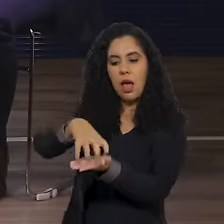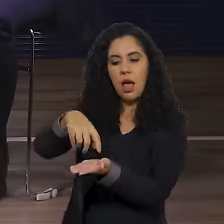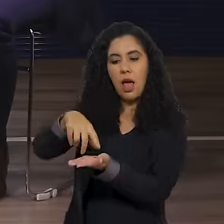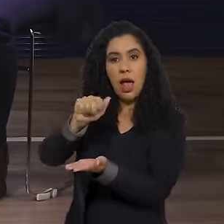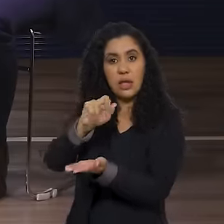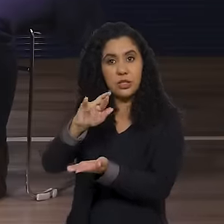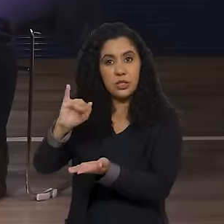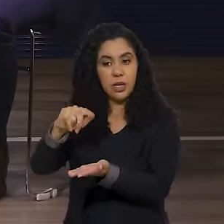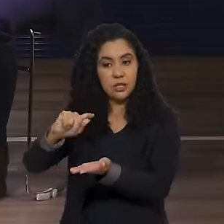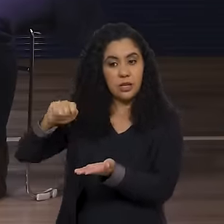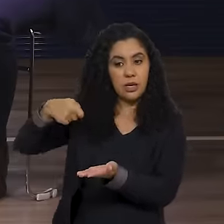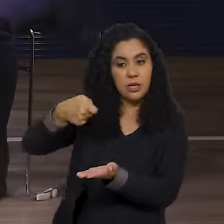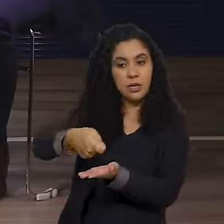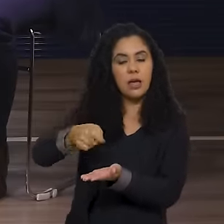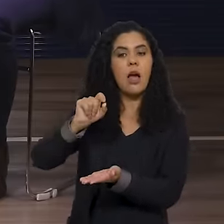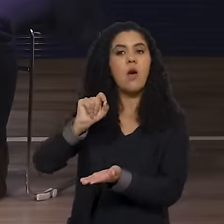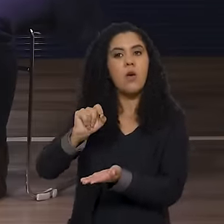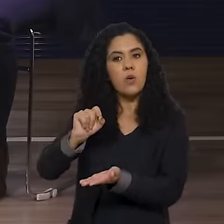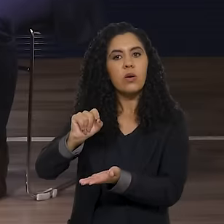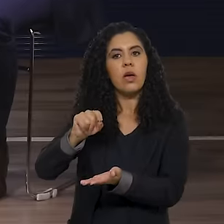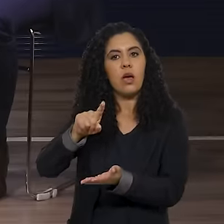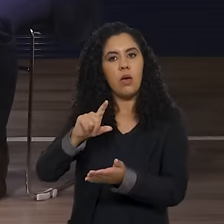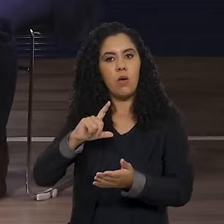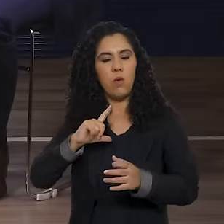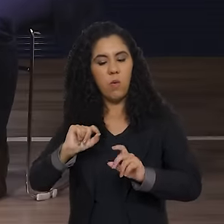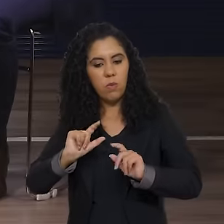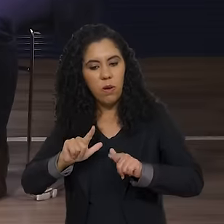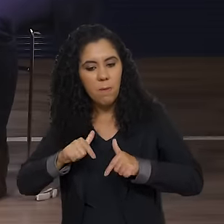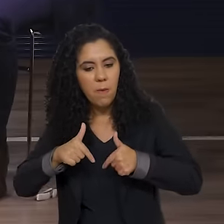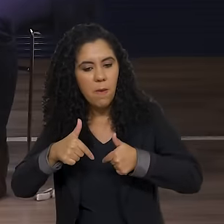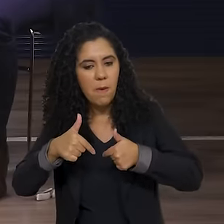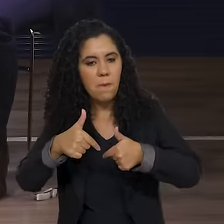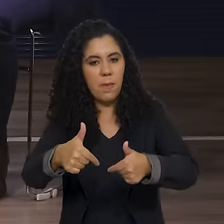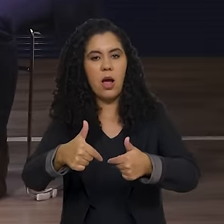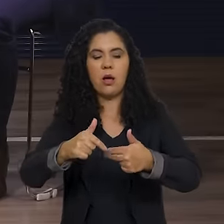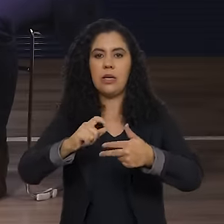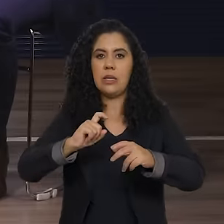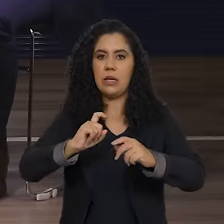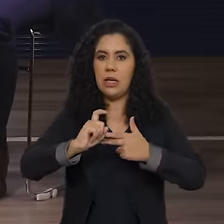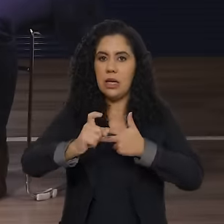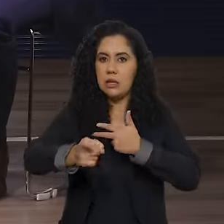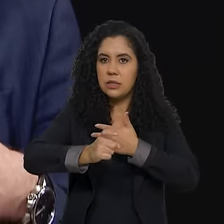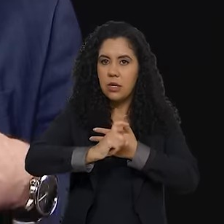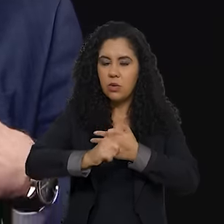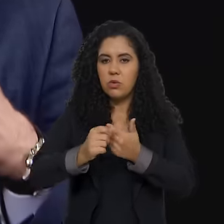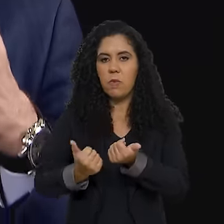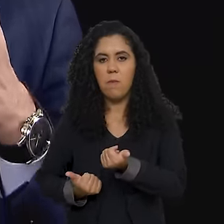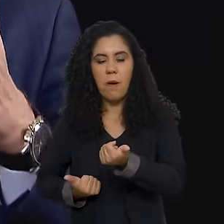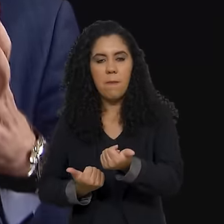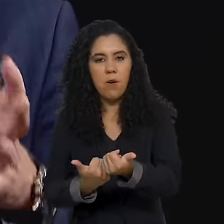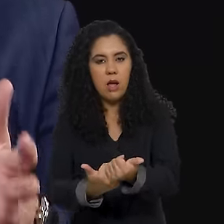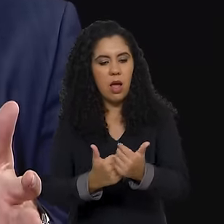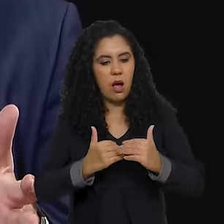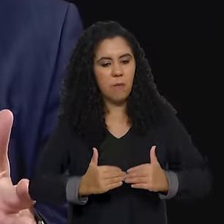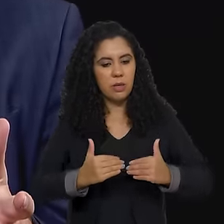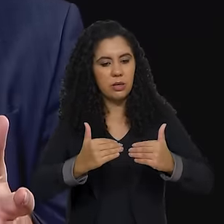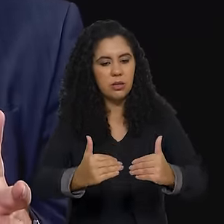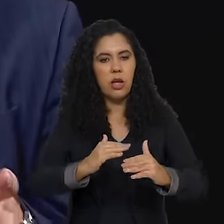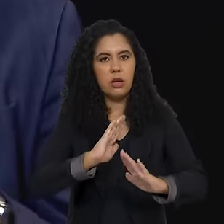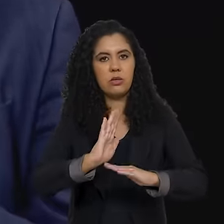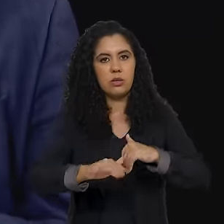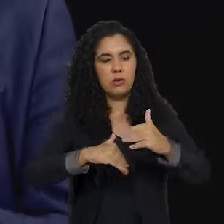agência passasse a ser um braço de elaboração, um braço executivo para apoiar o Ministério